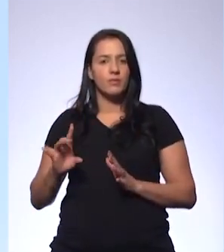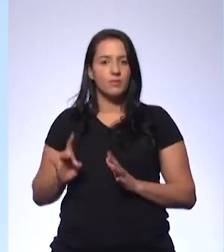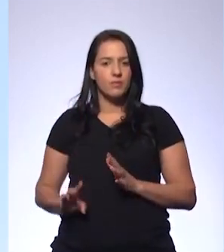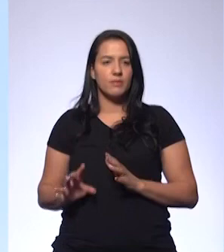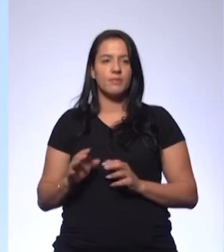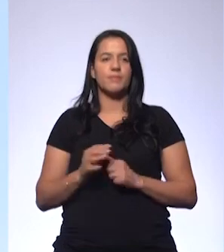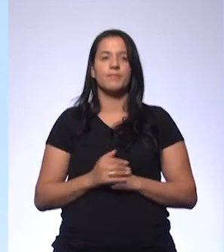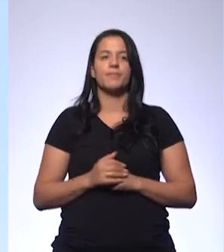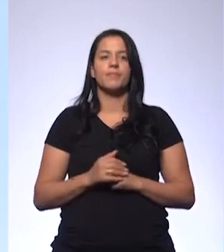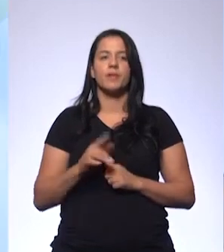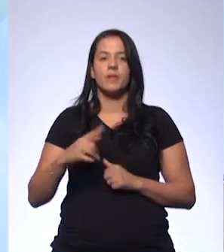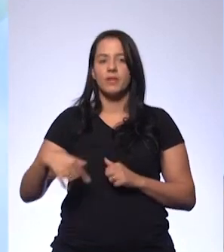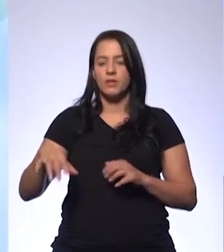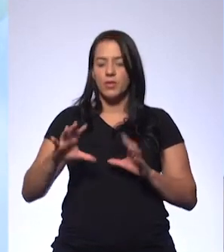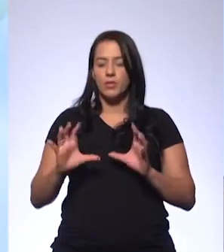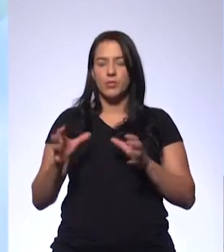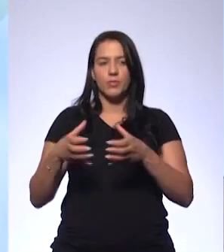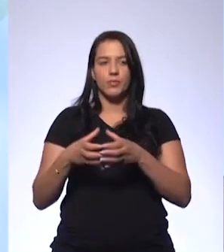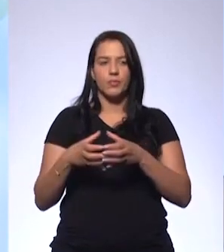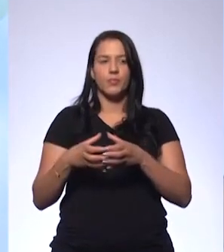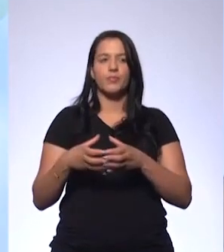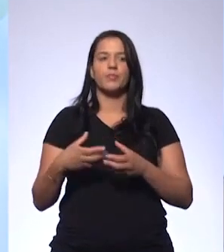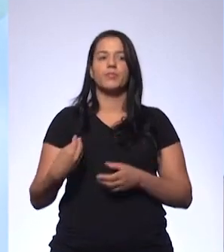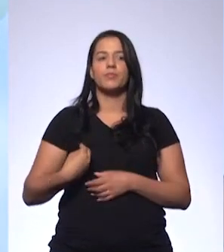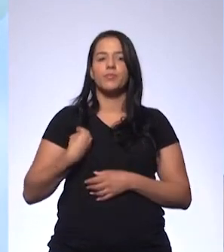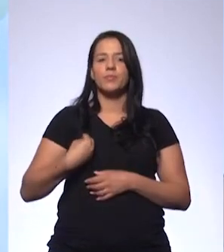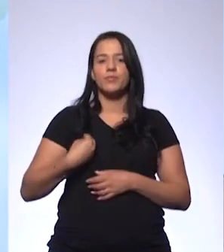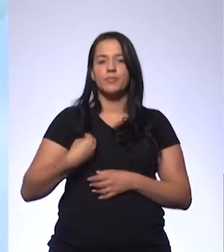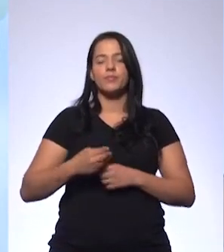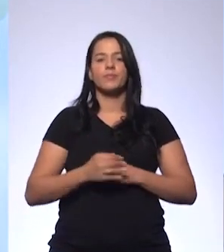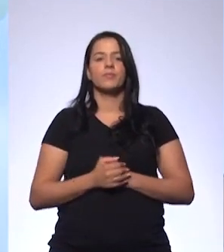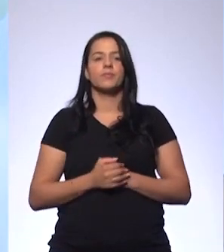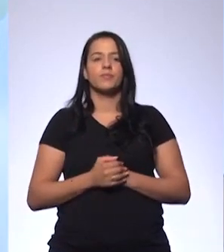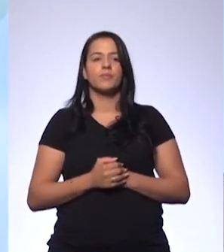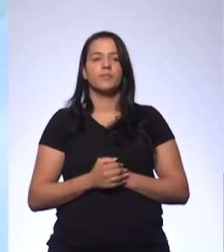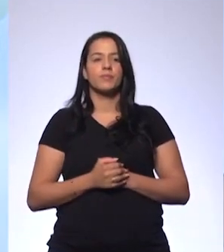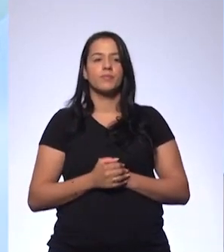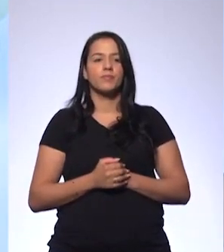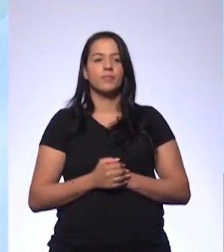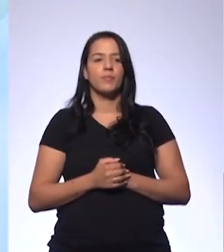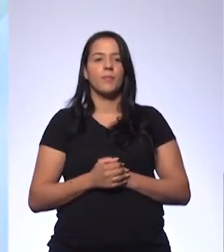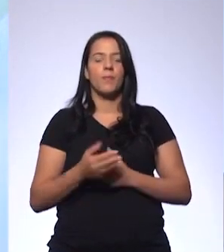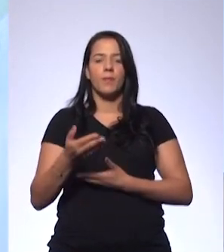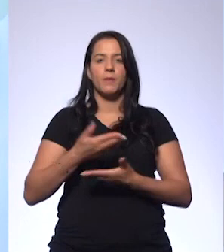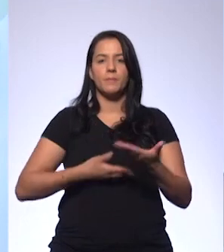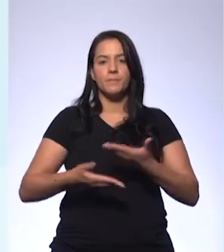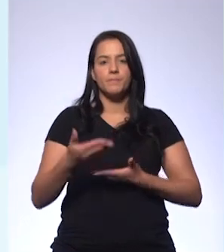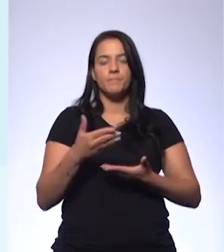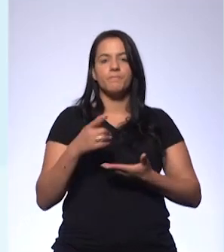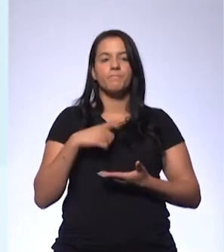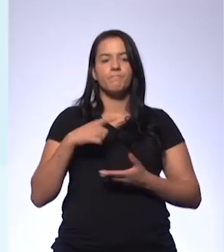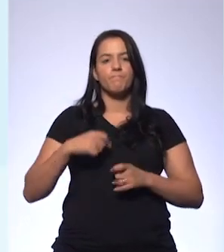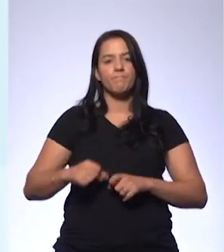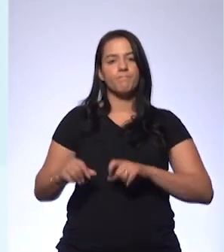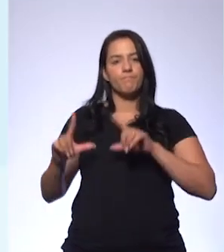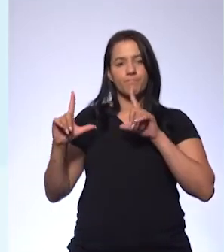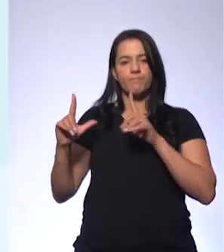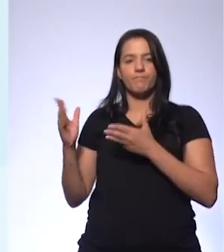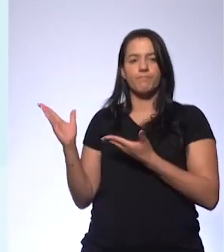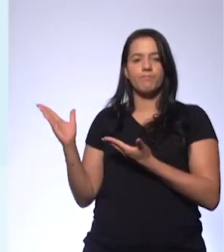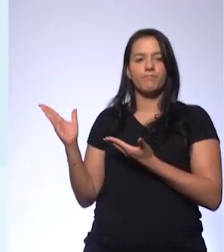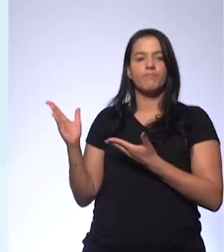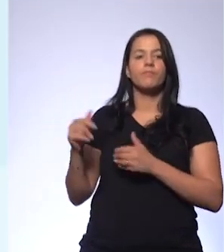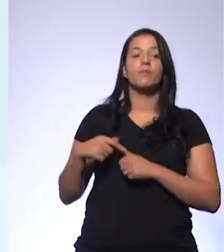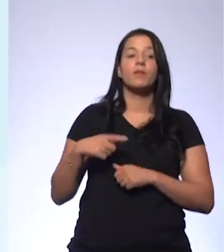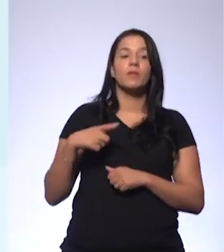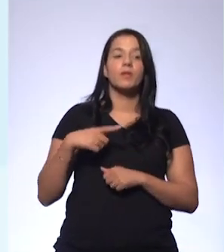essa comunidade biológica, né? Então, a esses seres vivos que estão interagindo aí, tá? Então, se a gente observar quando a gente fala